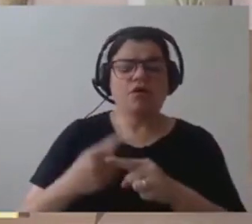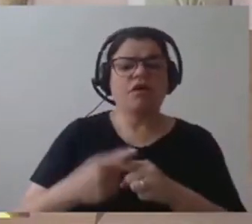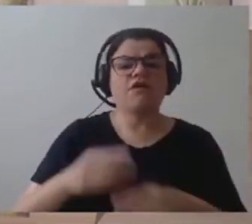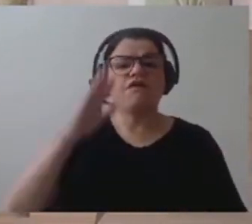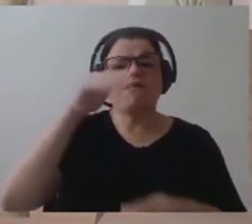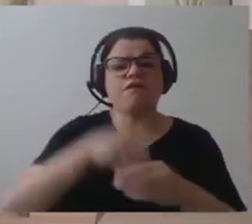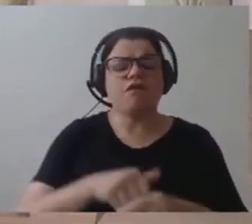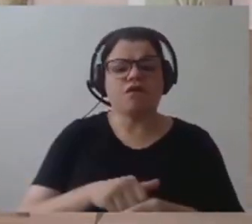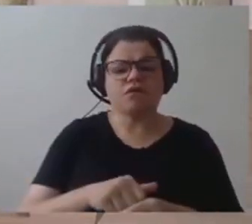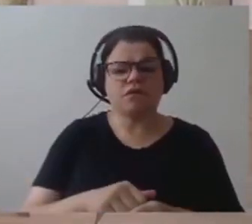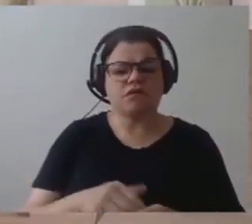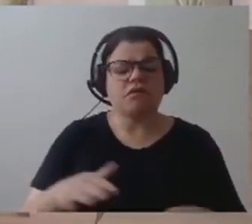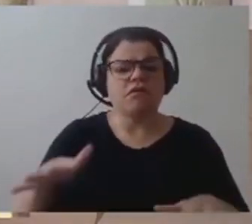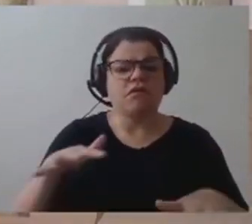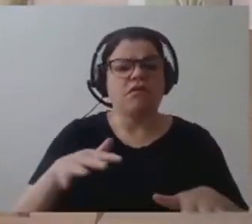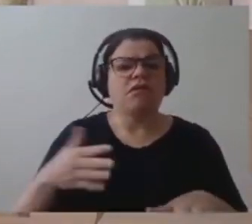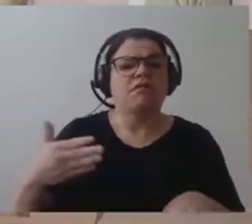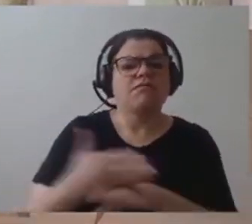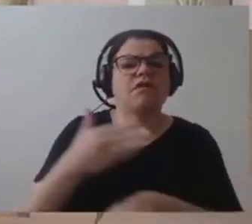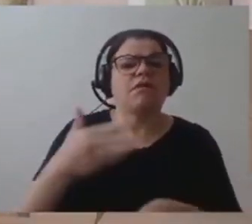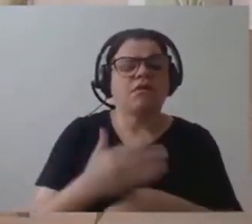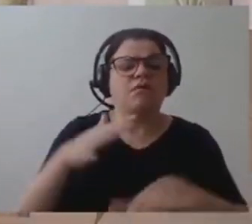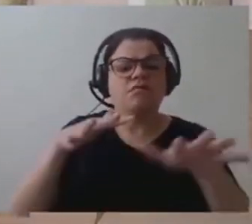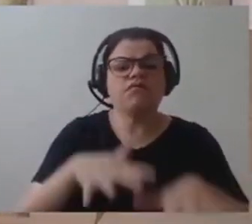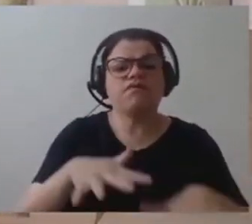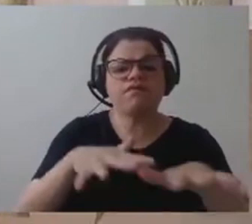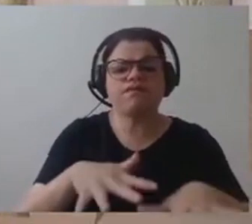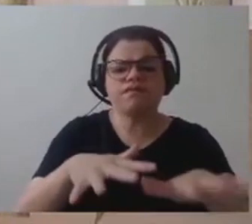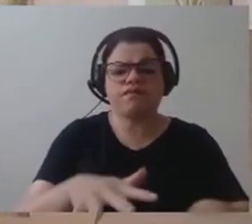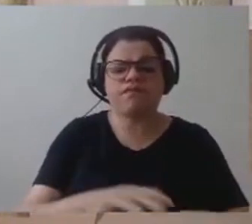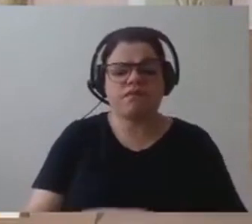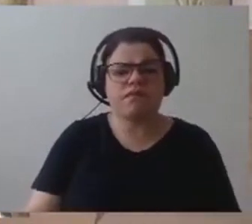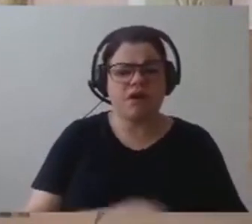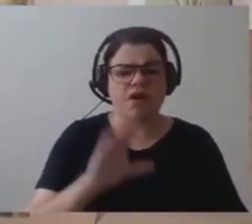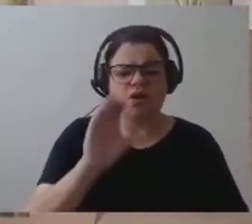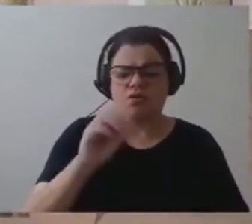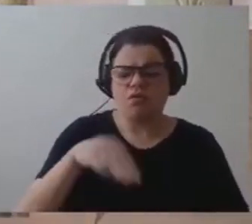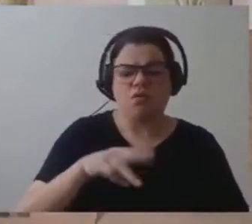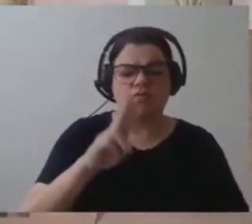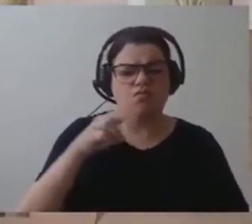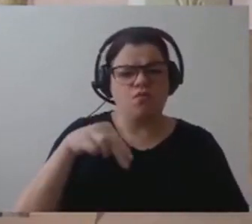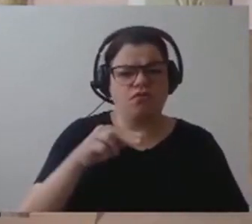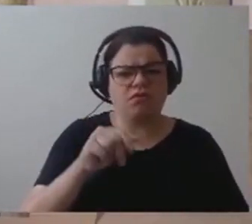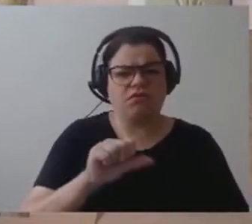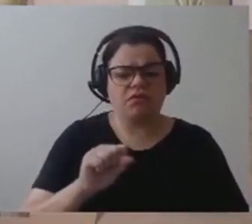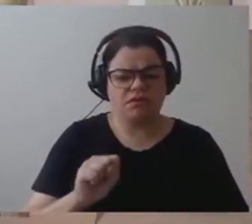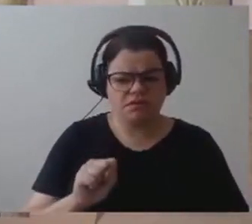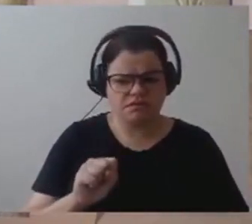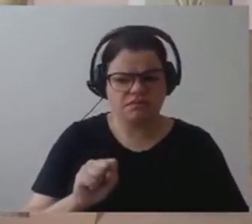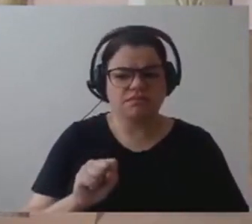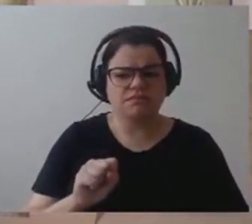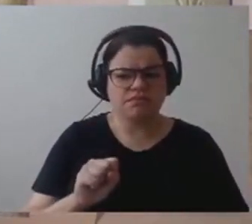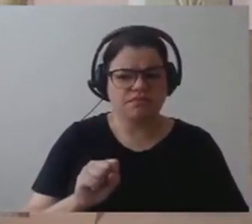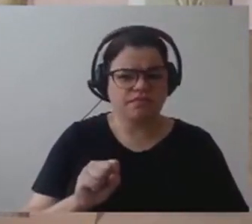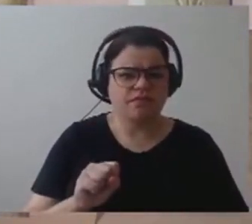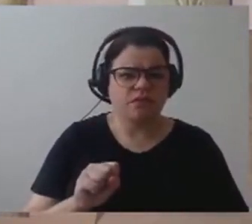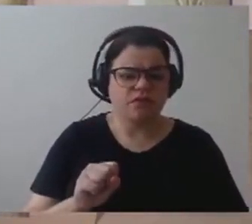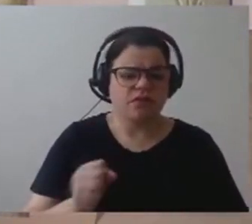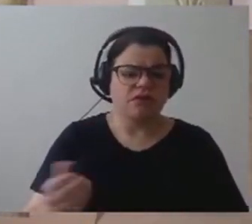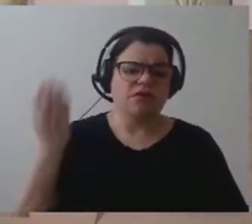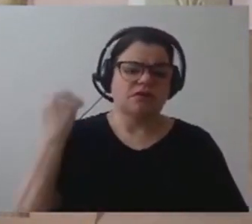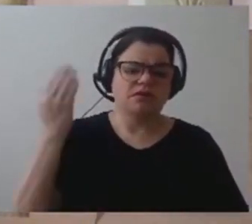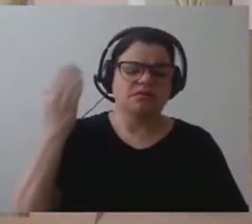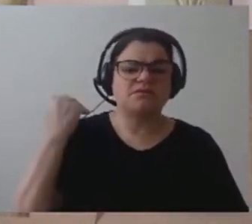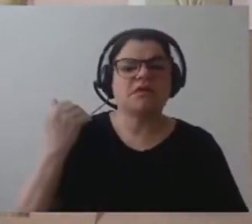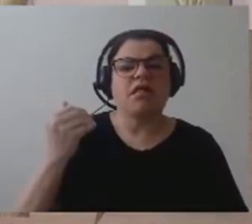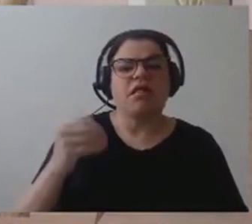desses movimentos as chamadas comunas né como eram chamados em tempos de outrora